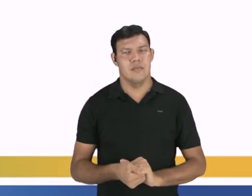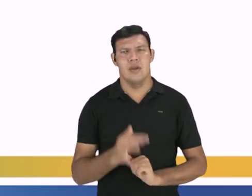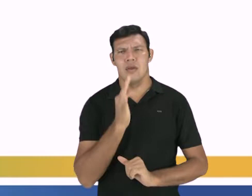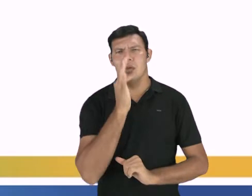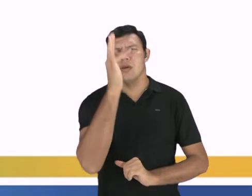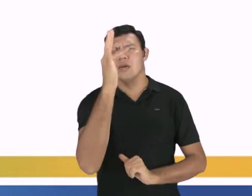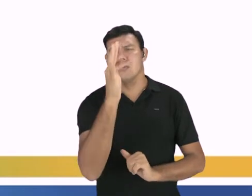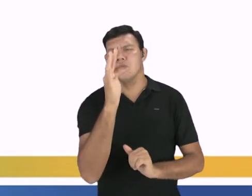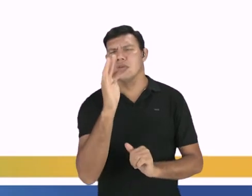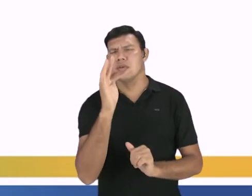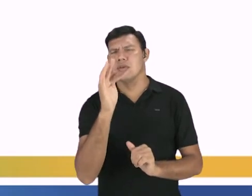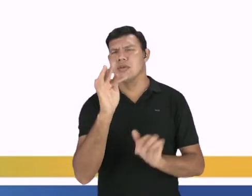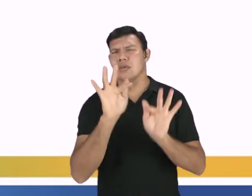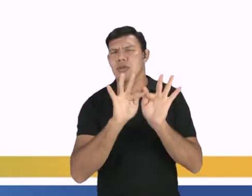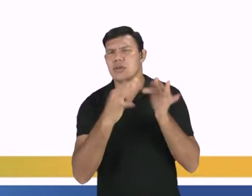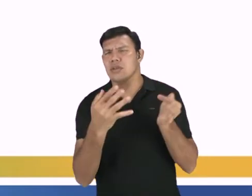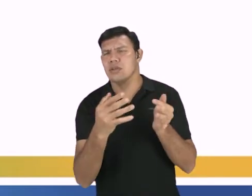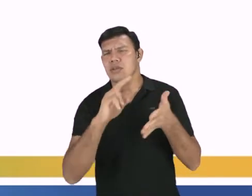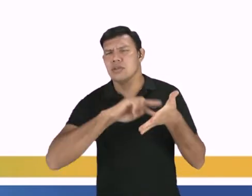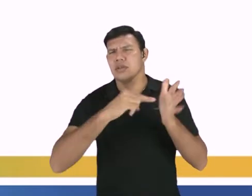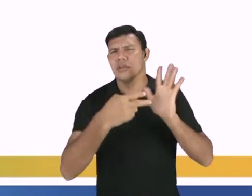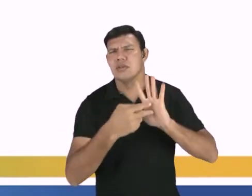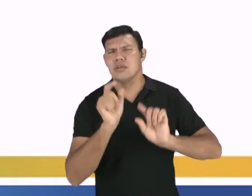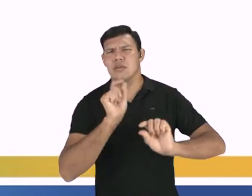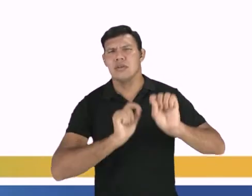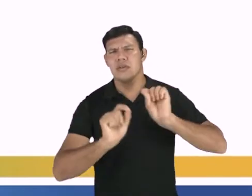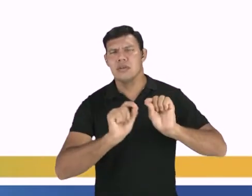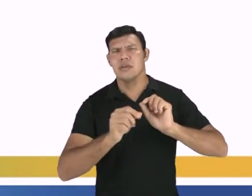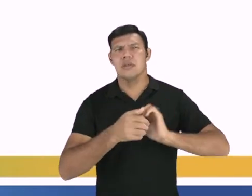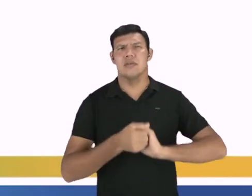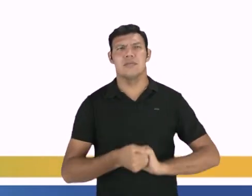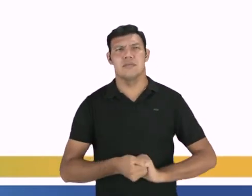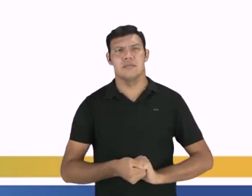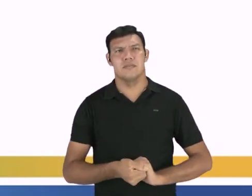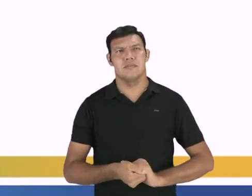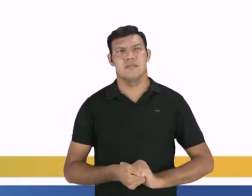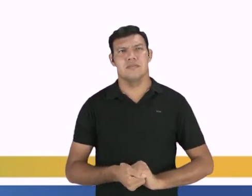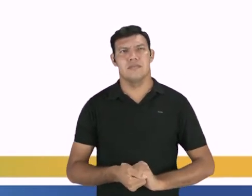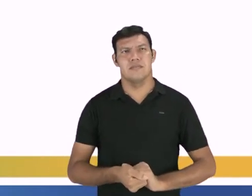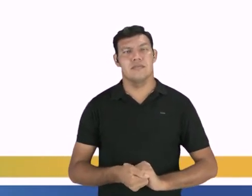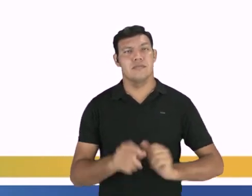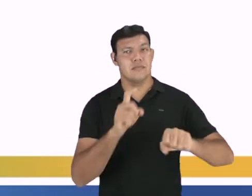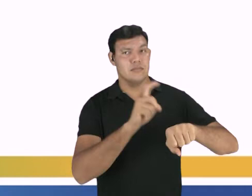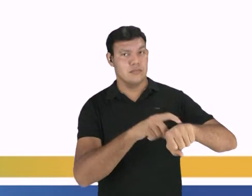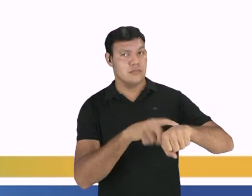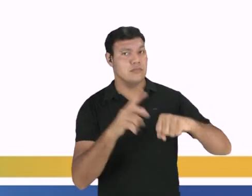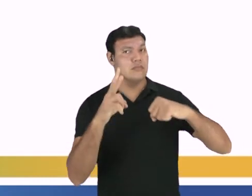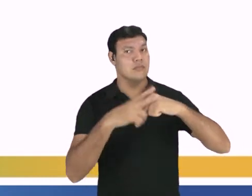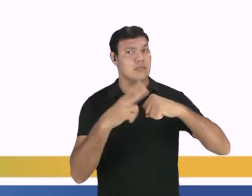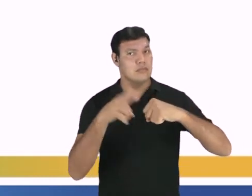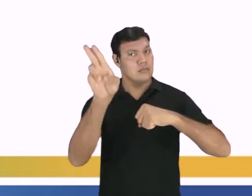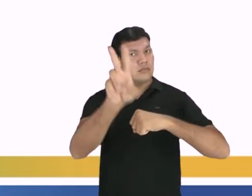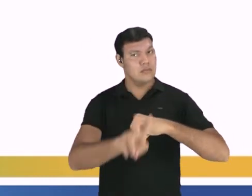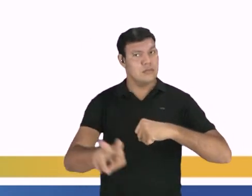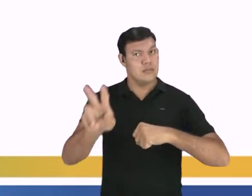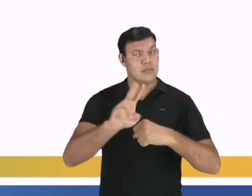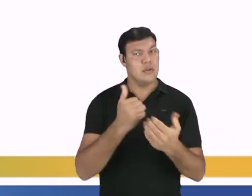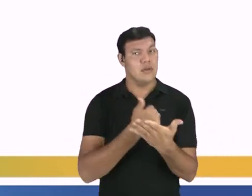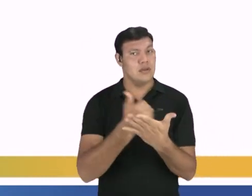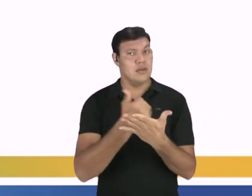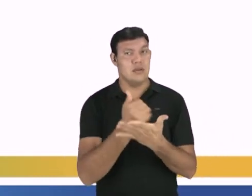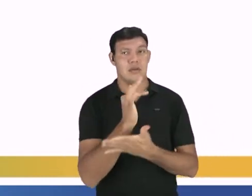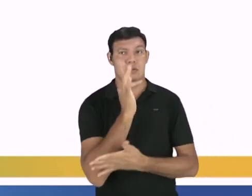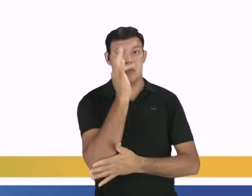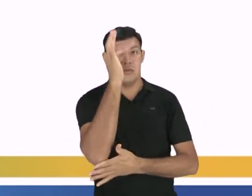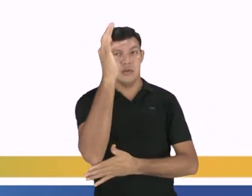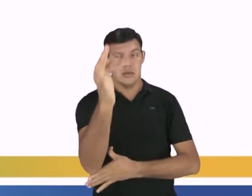futuro simples? Também chamado de future simple ou simple future. É um tempo verbal usado para expressar ações